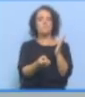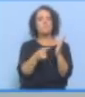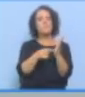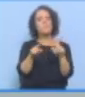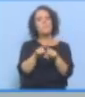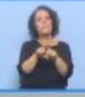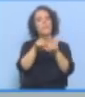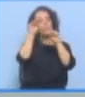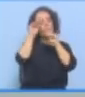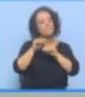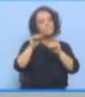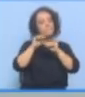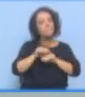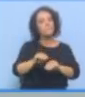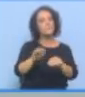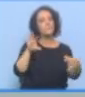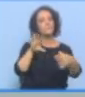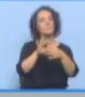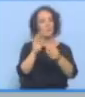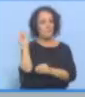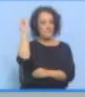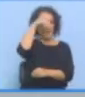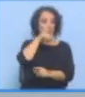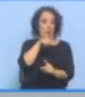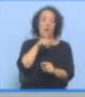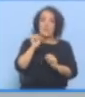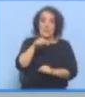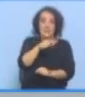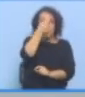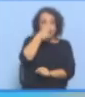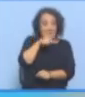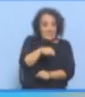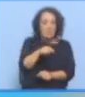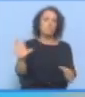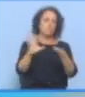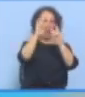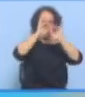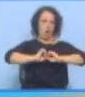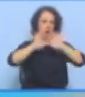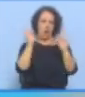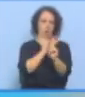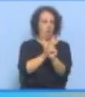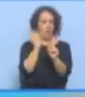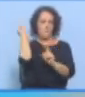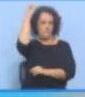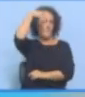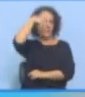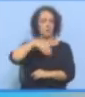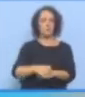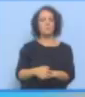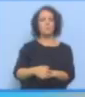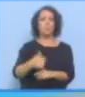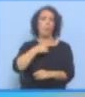catequese, no caso, muito relacionada com o batismo, neste caso. Neste caso é claríssimo. E, portanto, eu até... Pronto, em